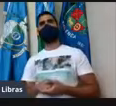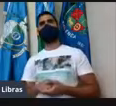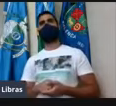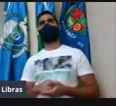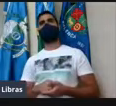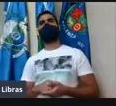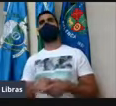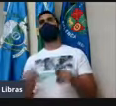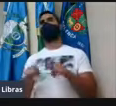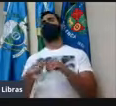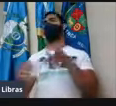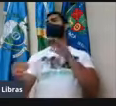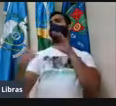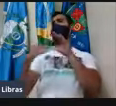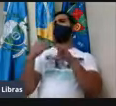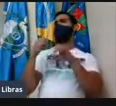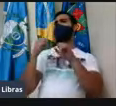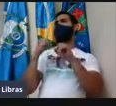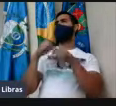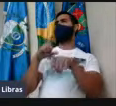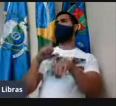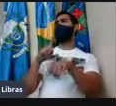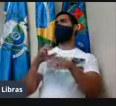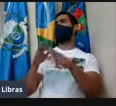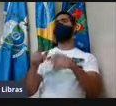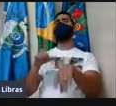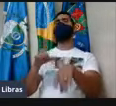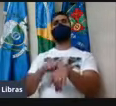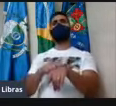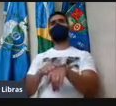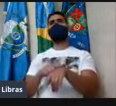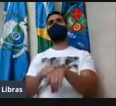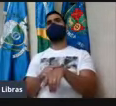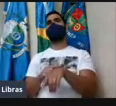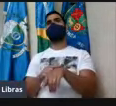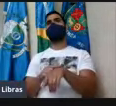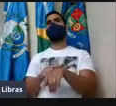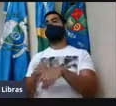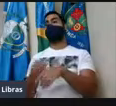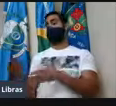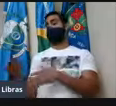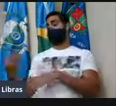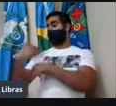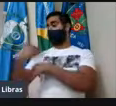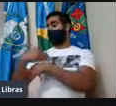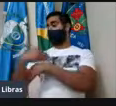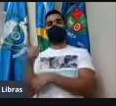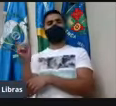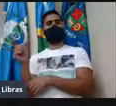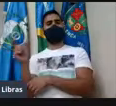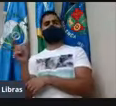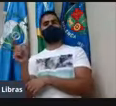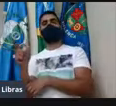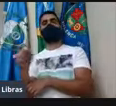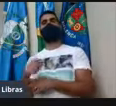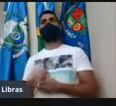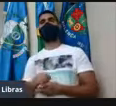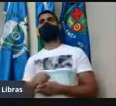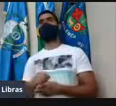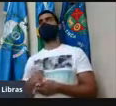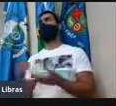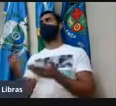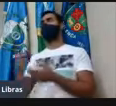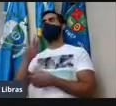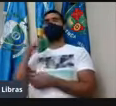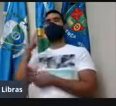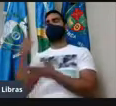que o senhor mandasse para cá, o senhor pediu dilação de prazo. Veio aqui e não trouxe os recibos. Vereador Marquinhos te convidou, veio